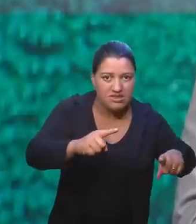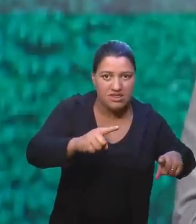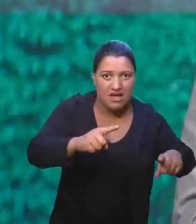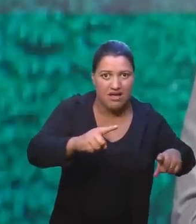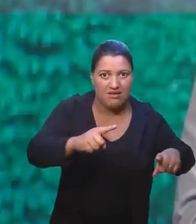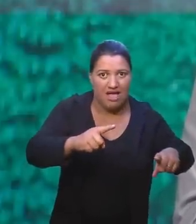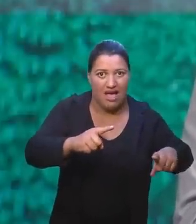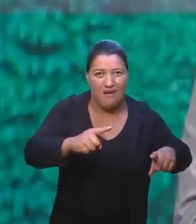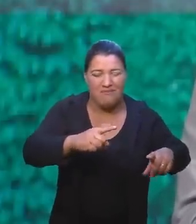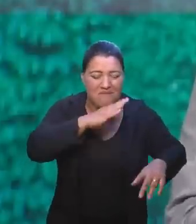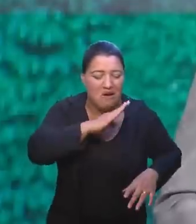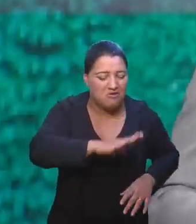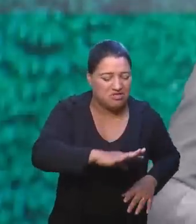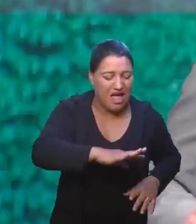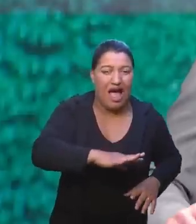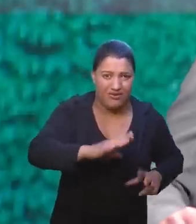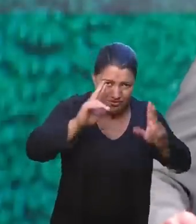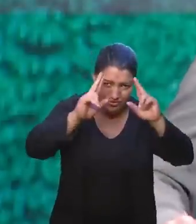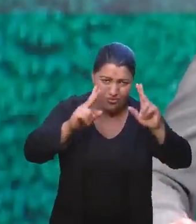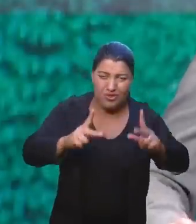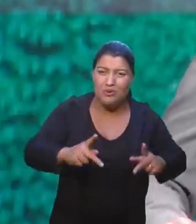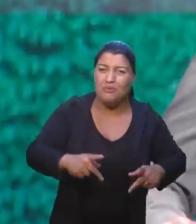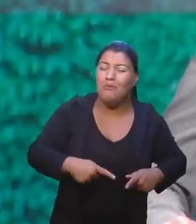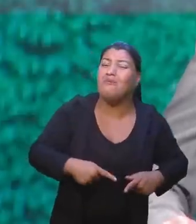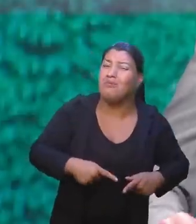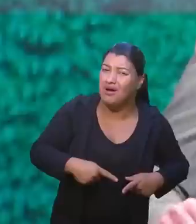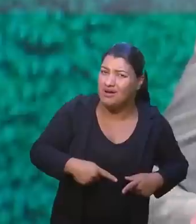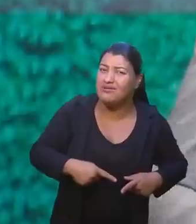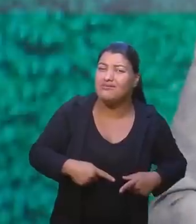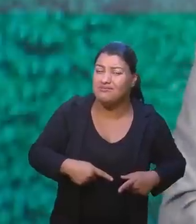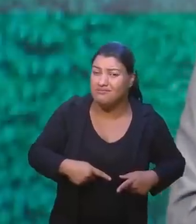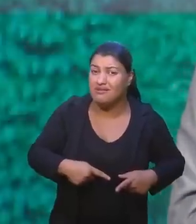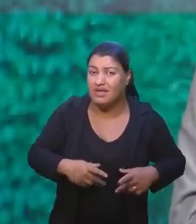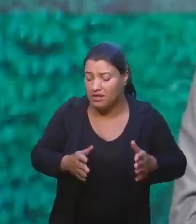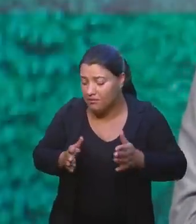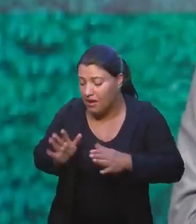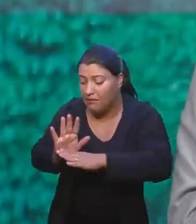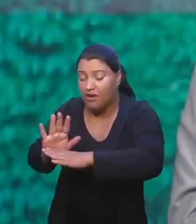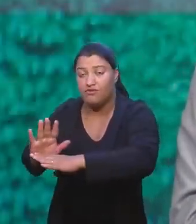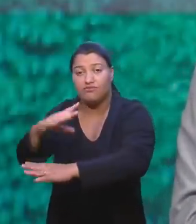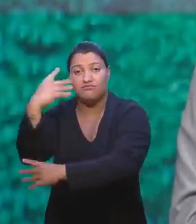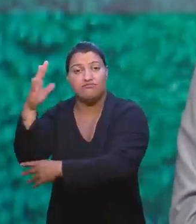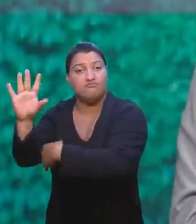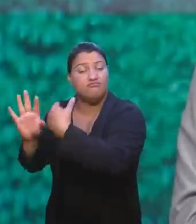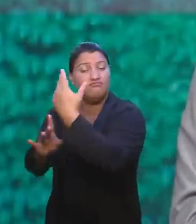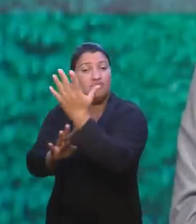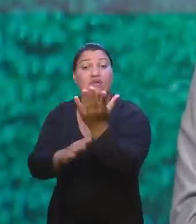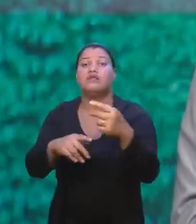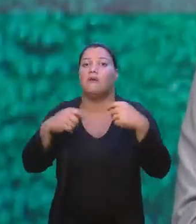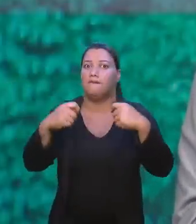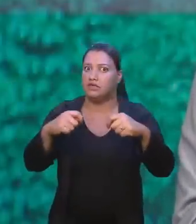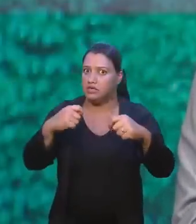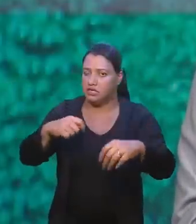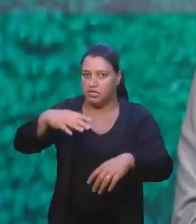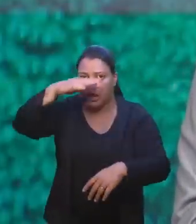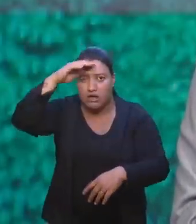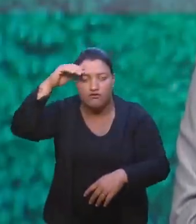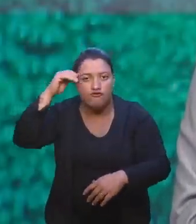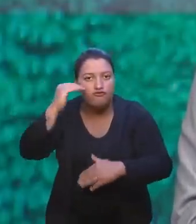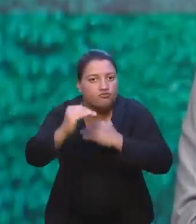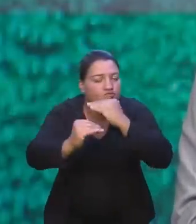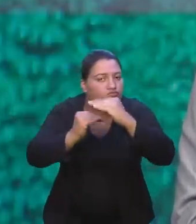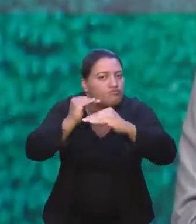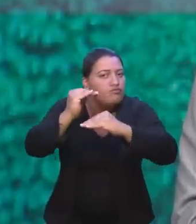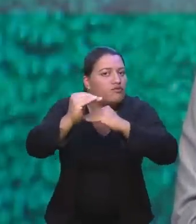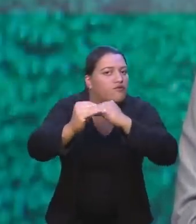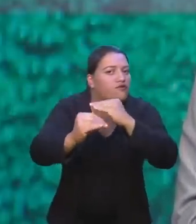homens e a inclemência da natureza, trabalho duplamente penoso, que desenvolve a uma só vez